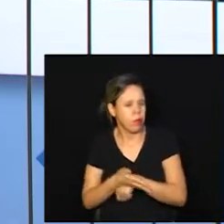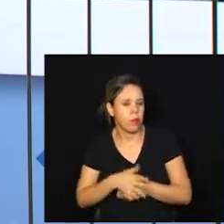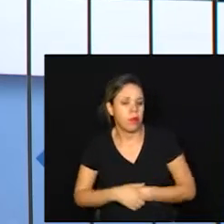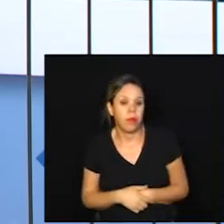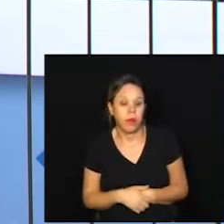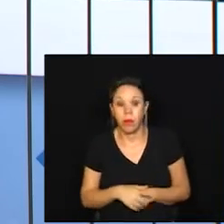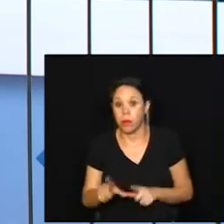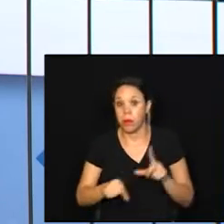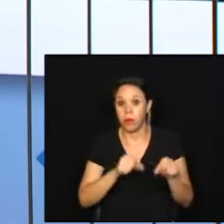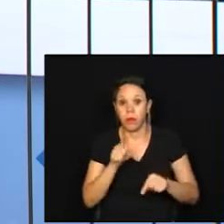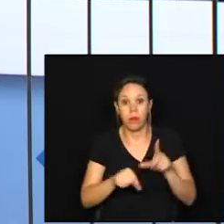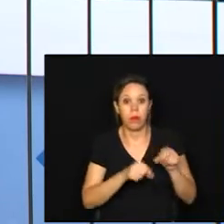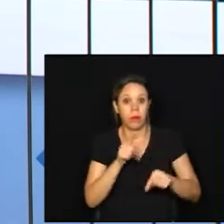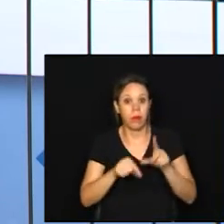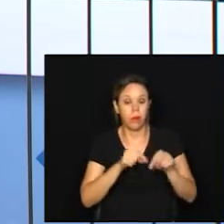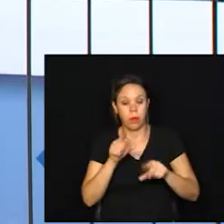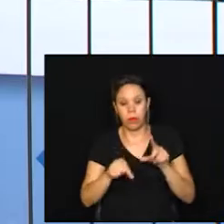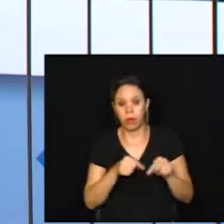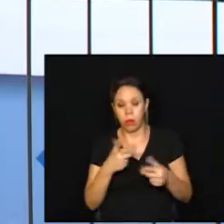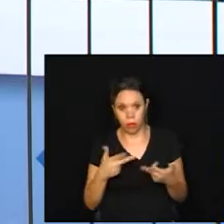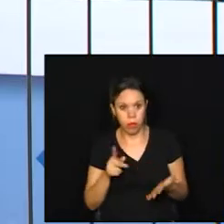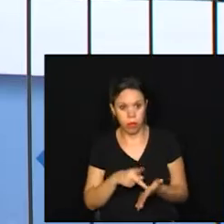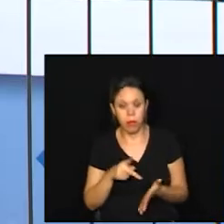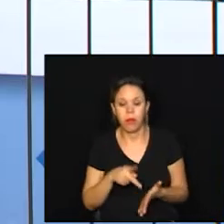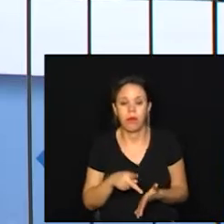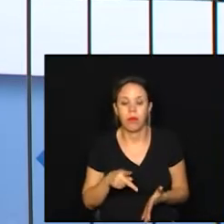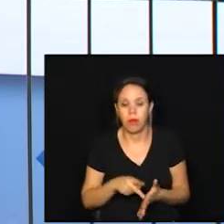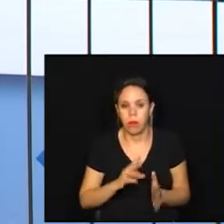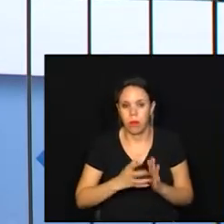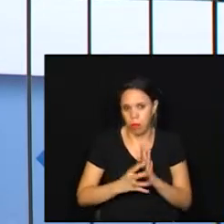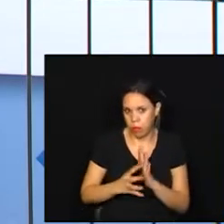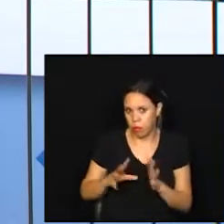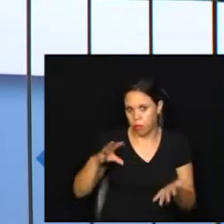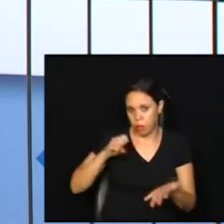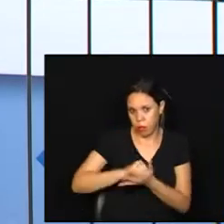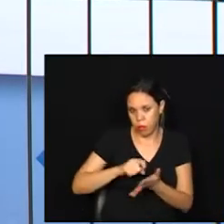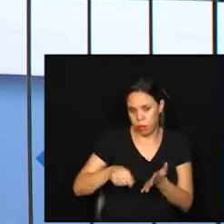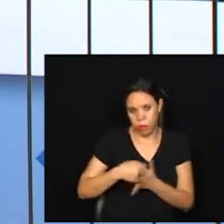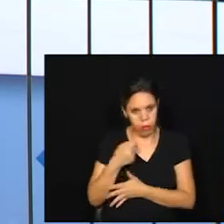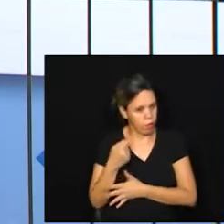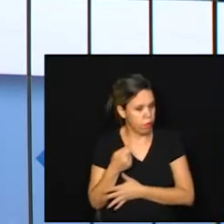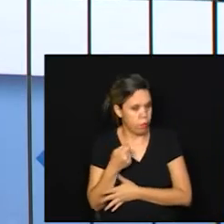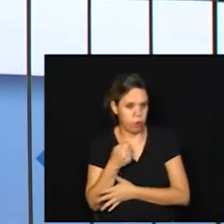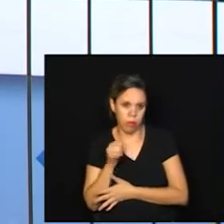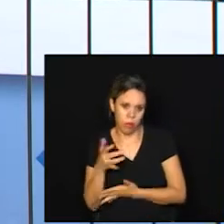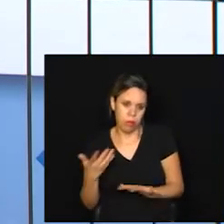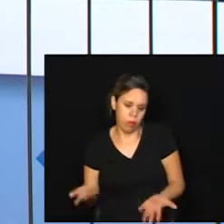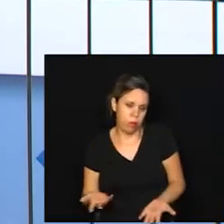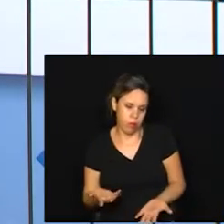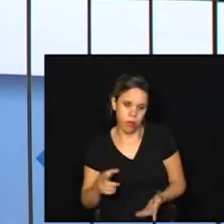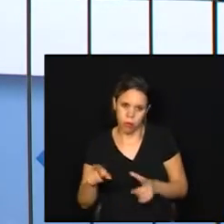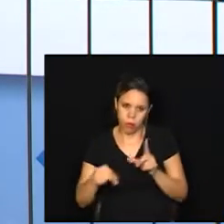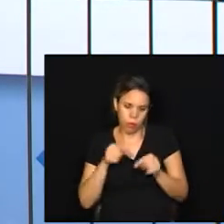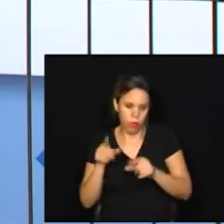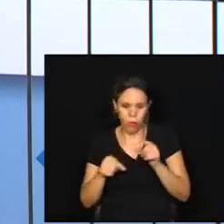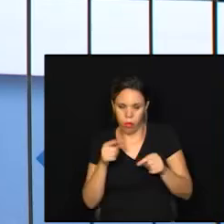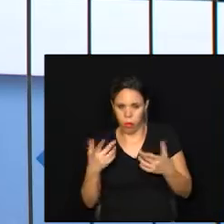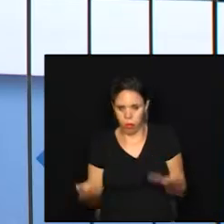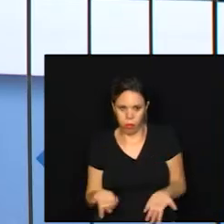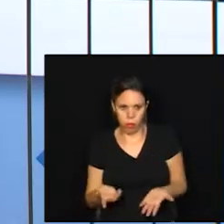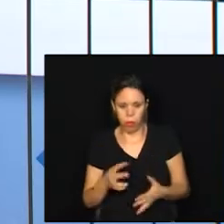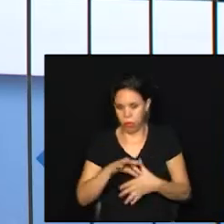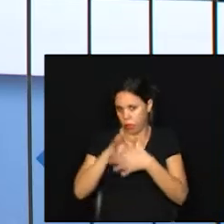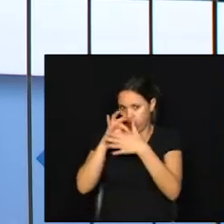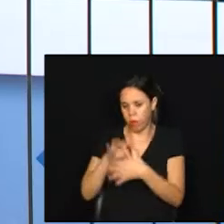são escolhidos através de sorteio, na verdade. O partido se inscreve e, se o partido for sorteado, o